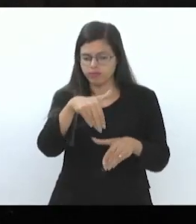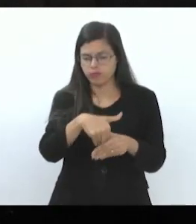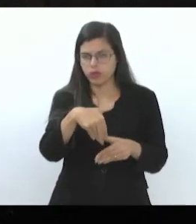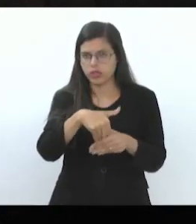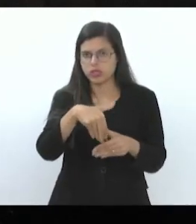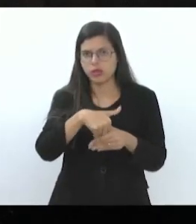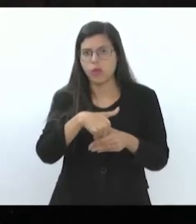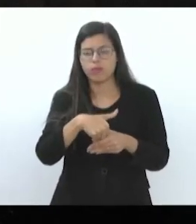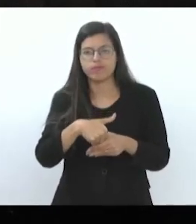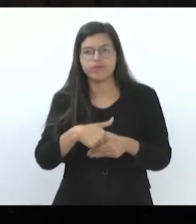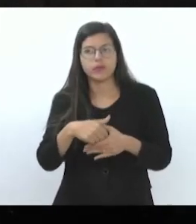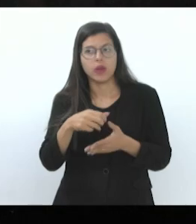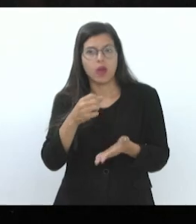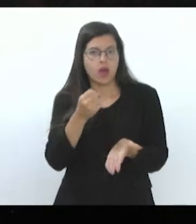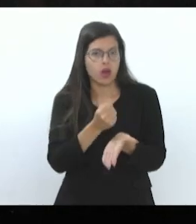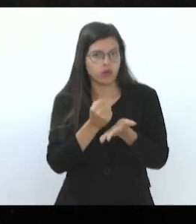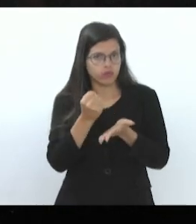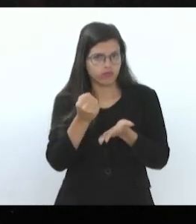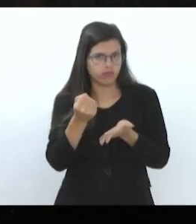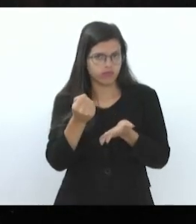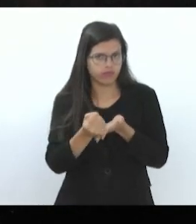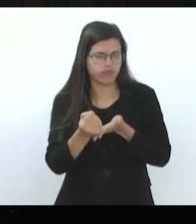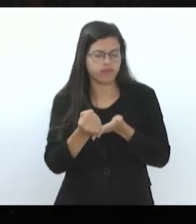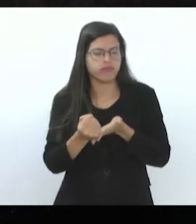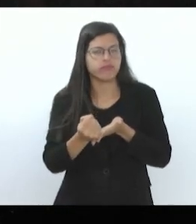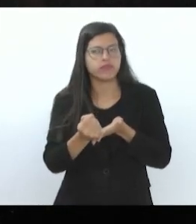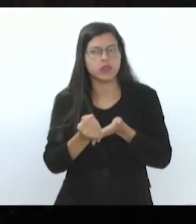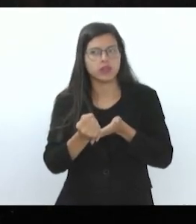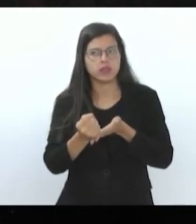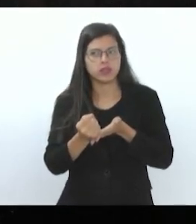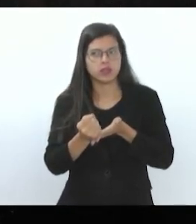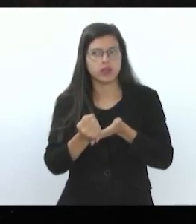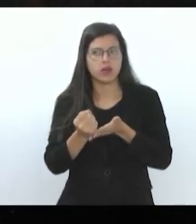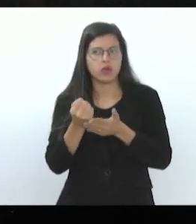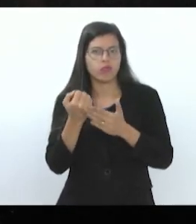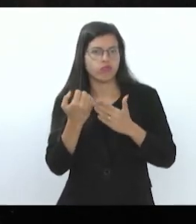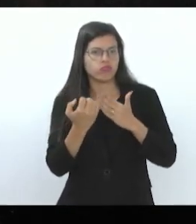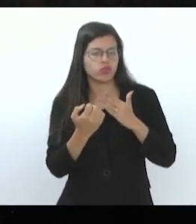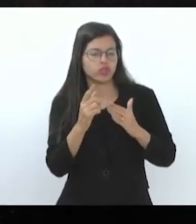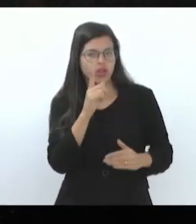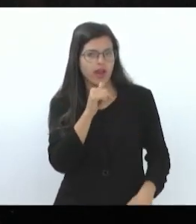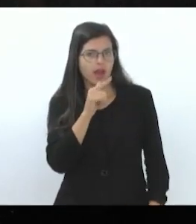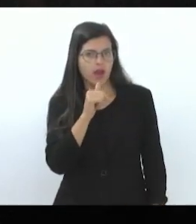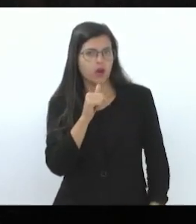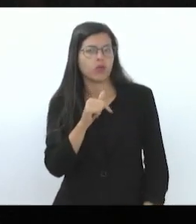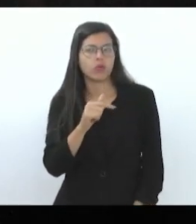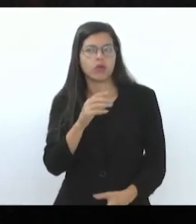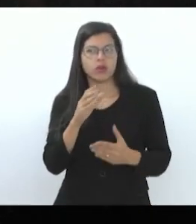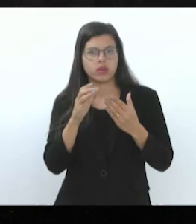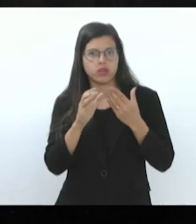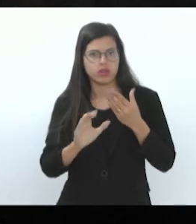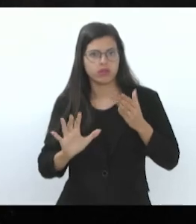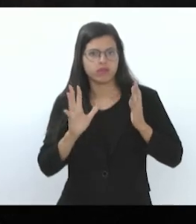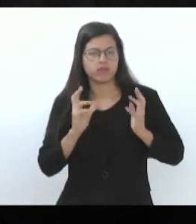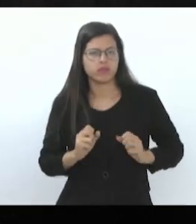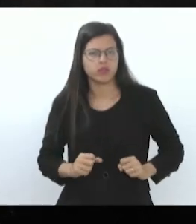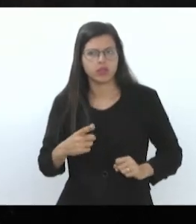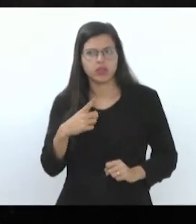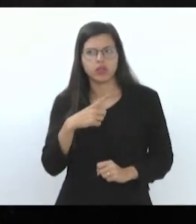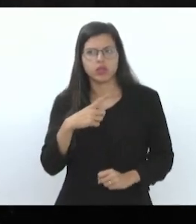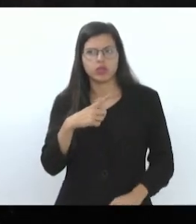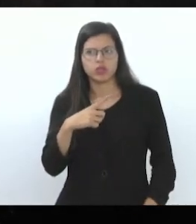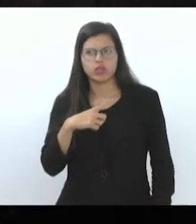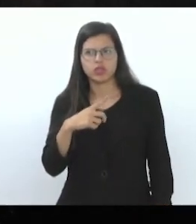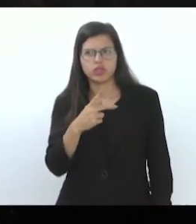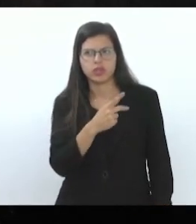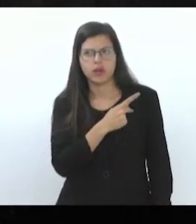A concessão de água e esgoto à iniciativa privada, teve até presidente da República batendo